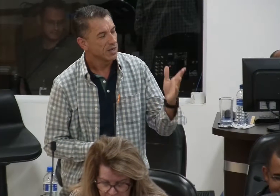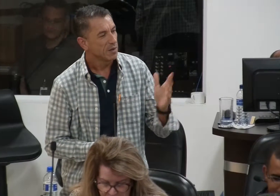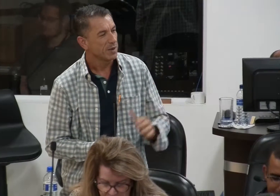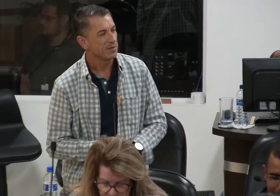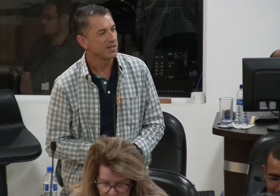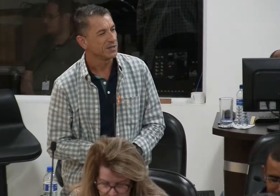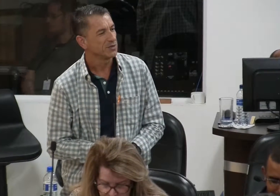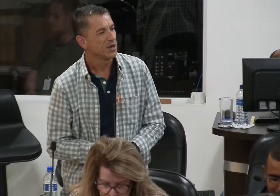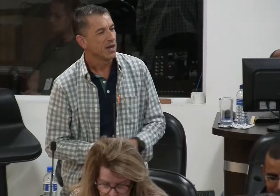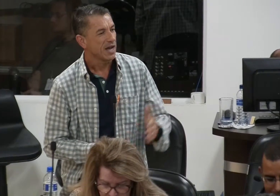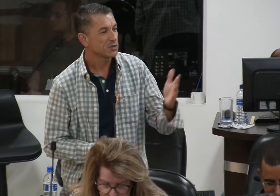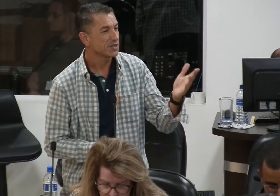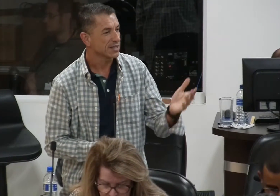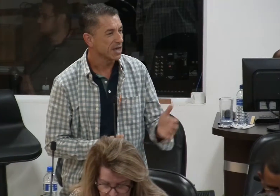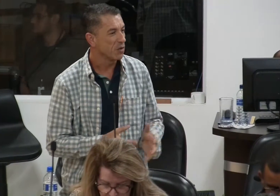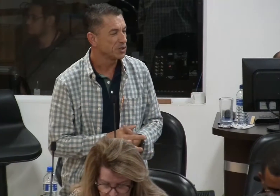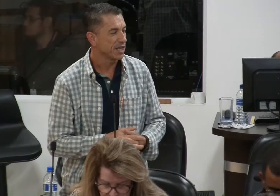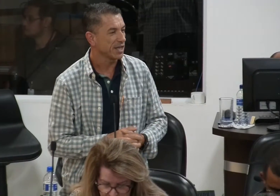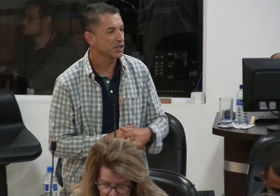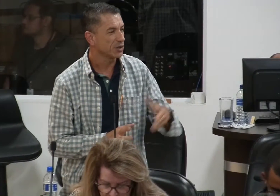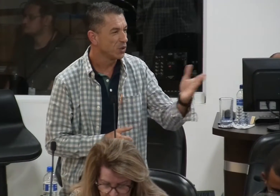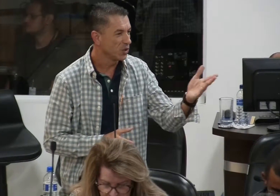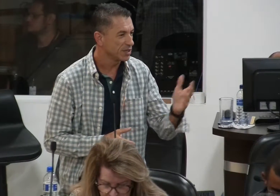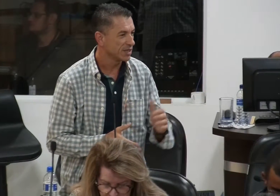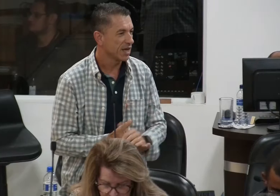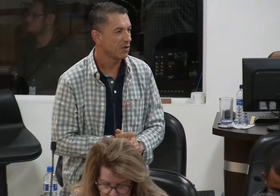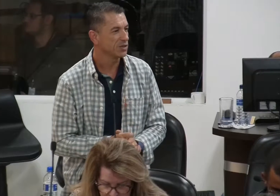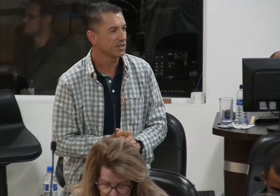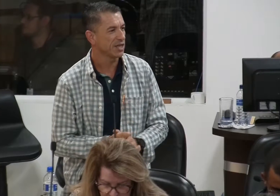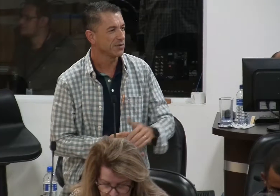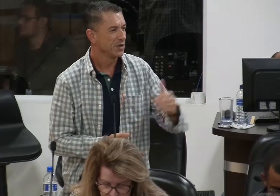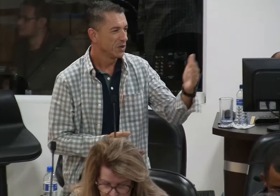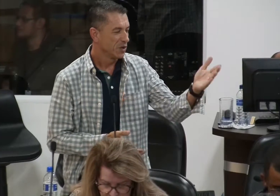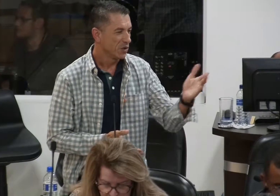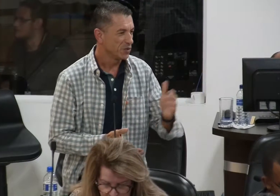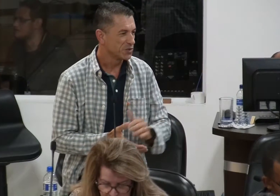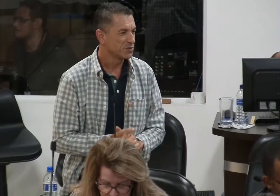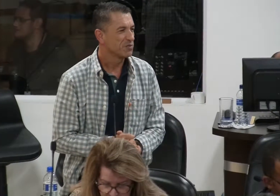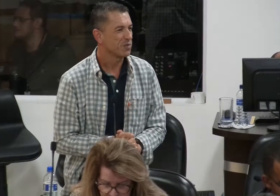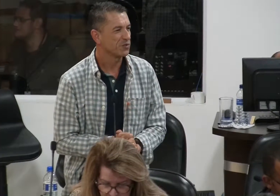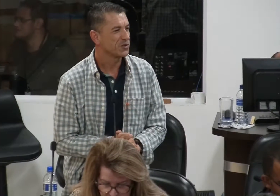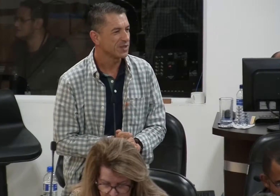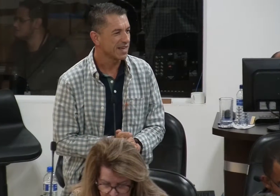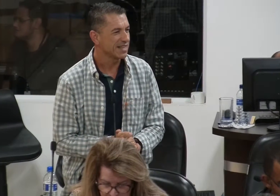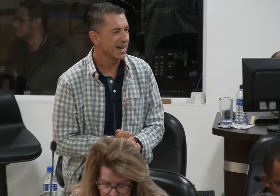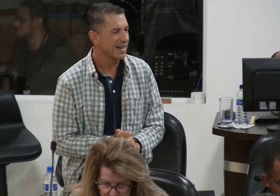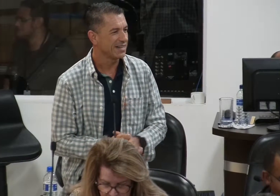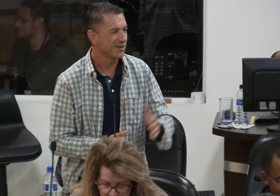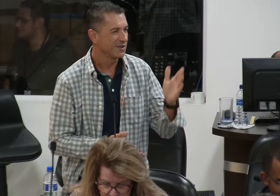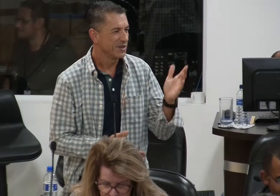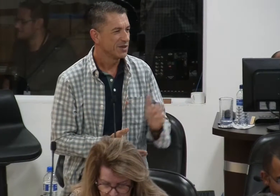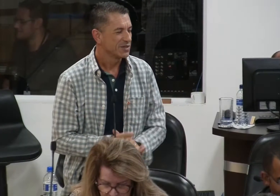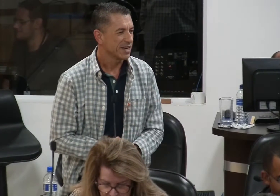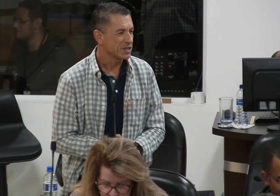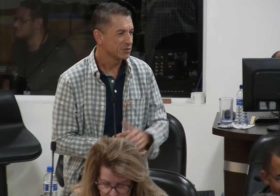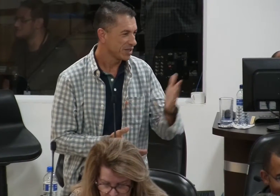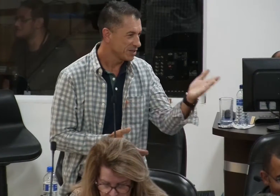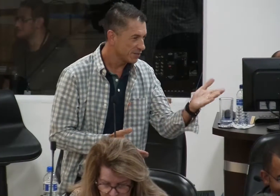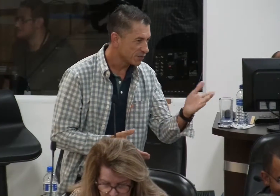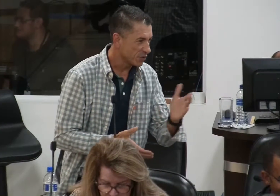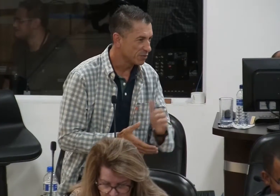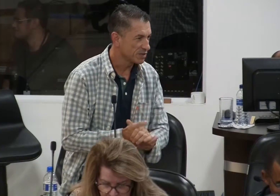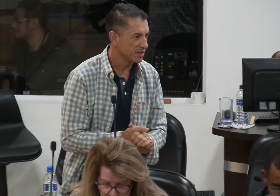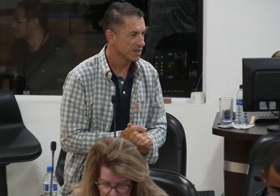projeto, parabenizo a associação onde tem atiradores, onde tem os profissionais da área, né? Eu não